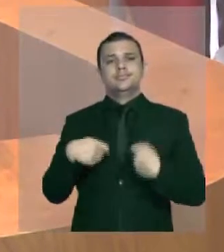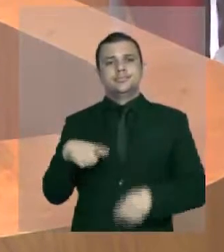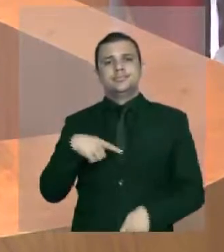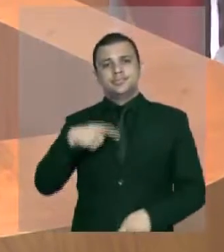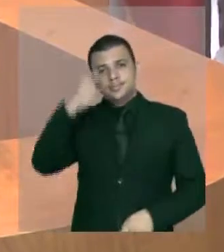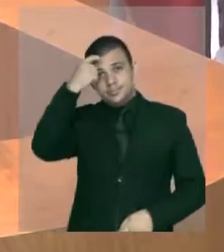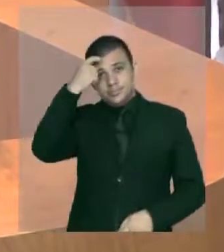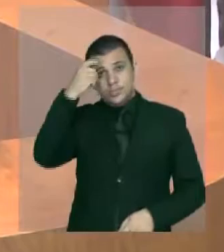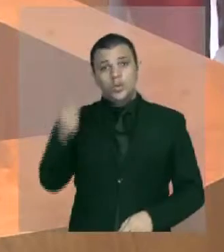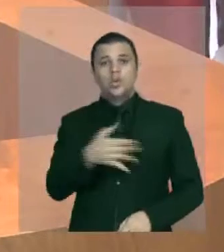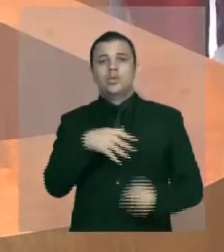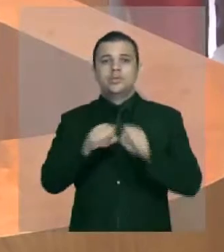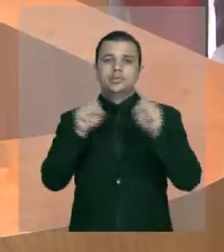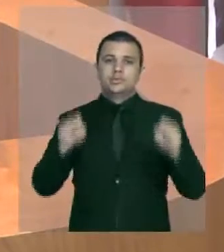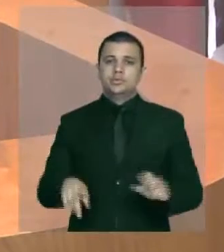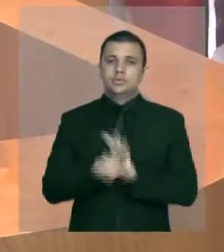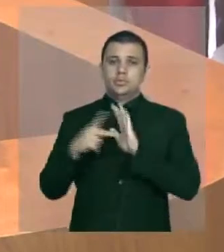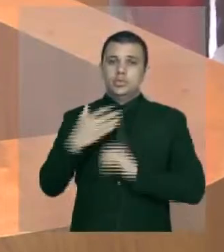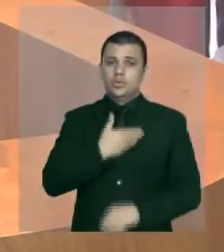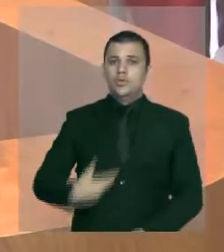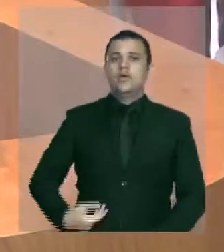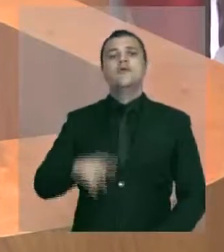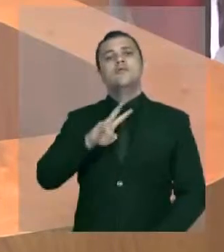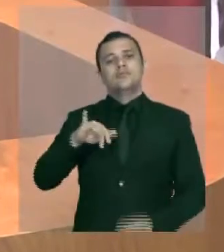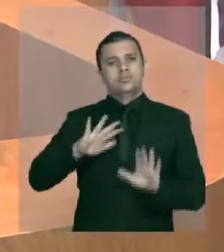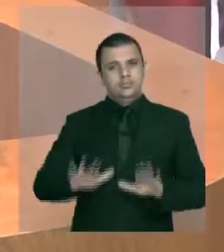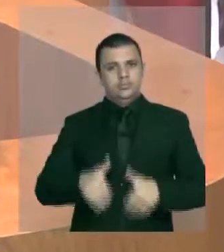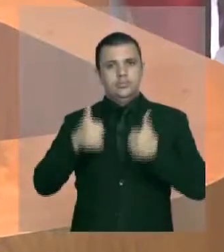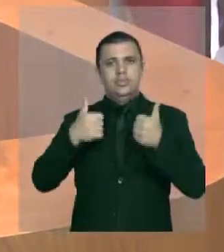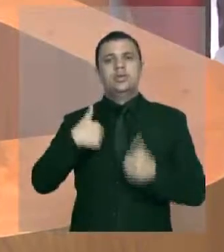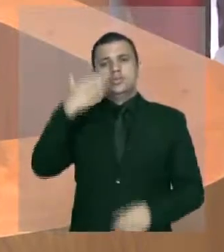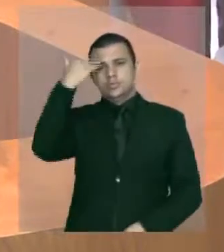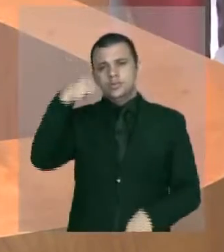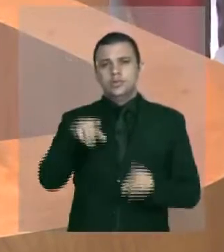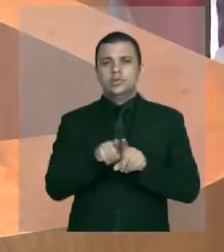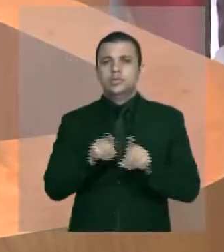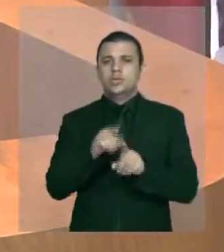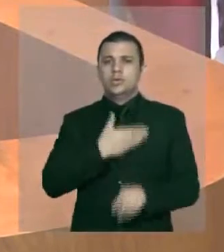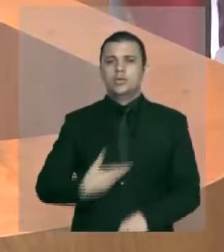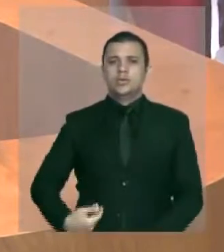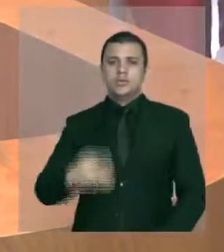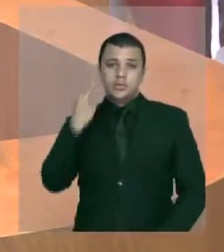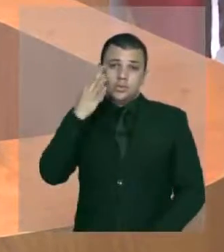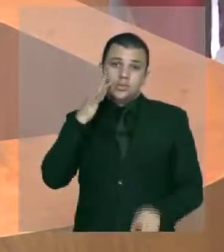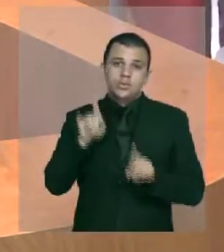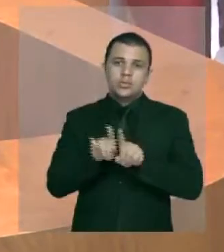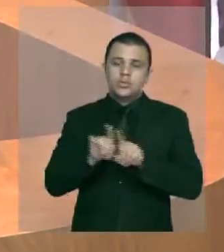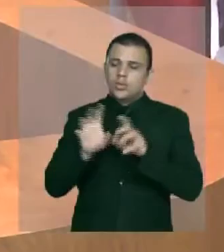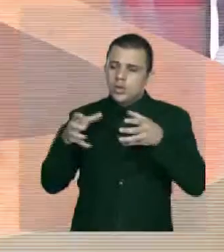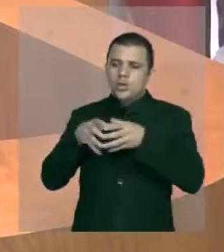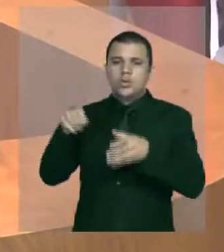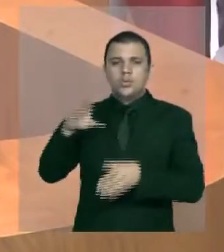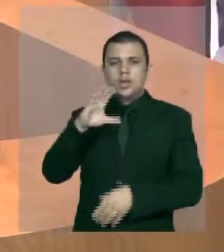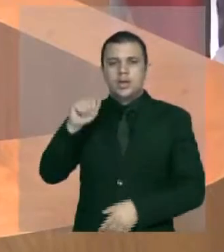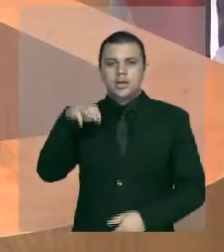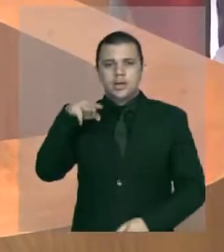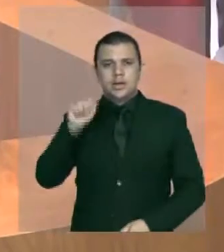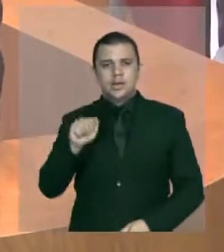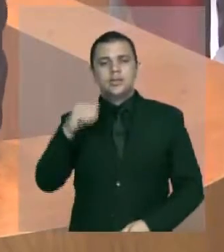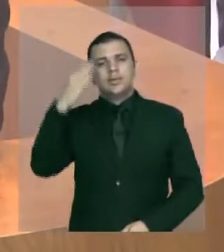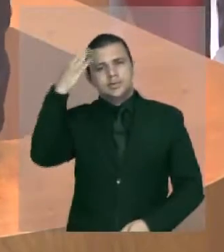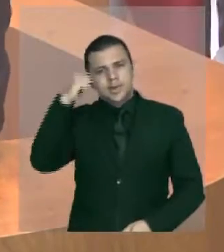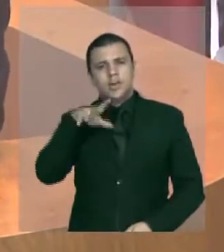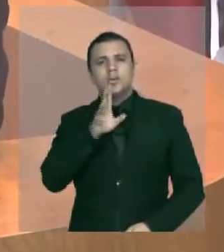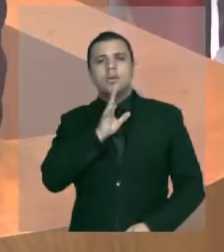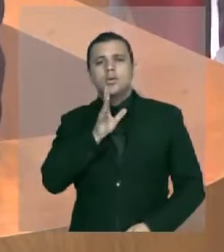irão melhorar muito. Eu sei que o governador Flávio Dino e toda a sua equipe da CAEMA entendem e conhecem a